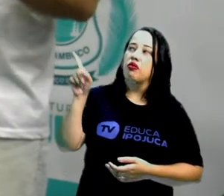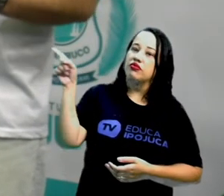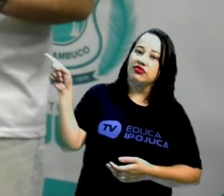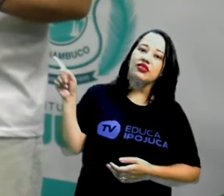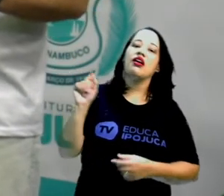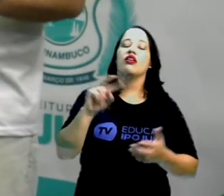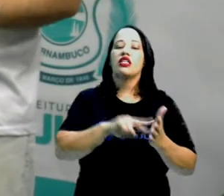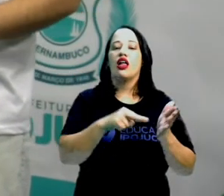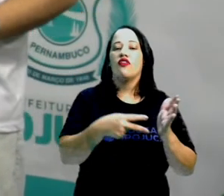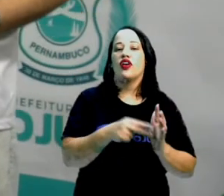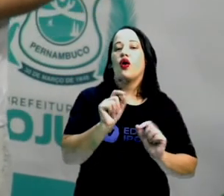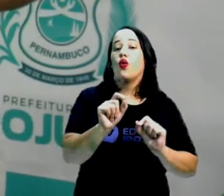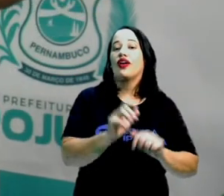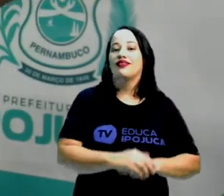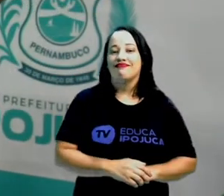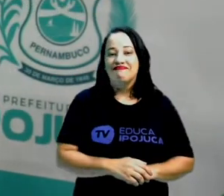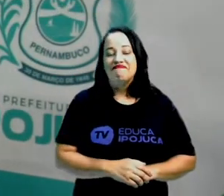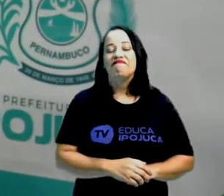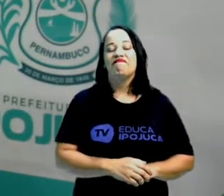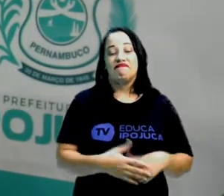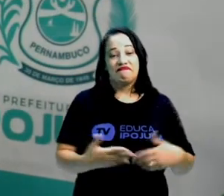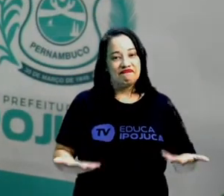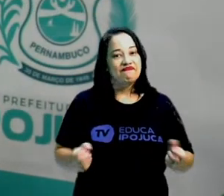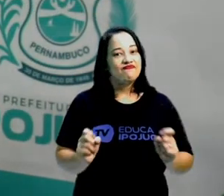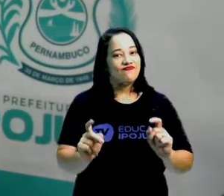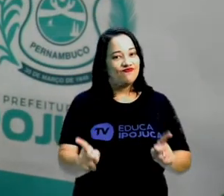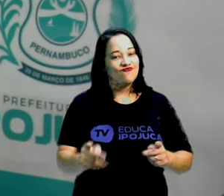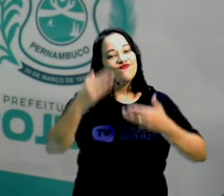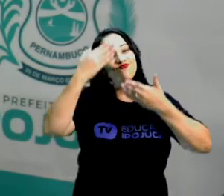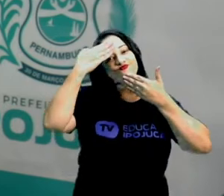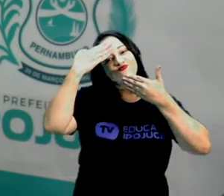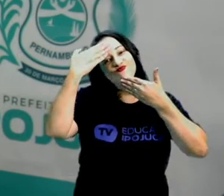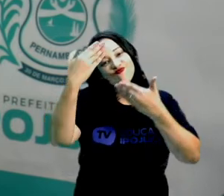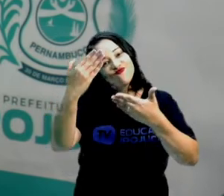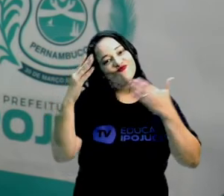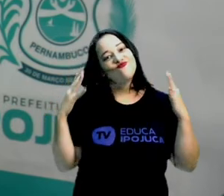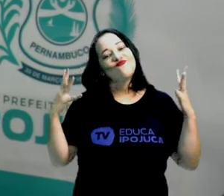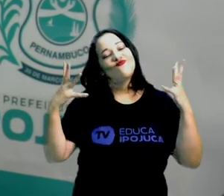Way of Life? Ok, pessoal? Muito obrigado